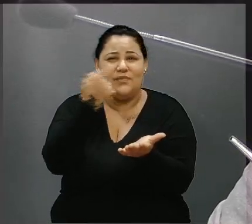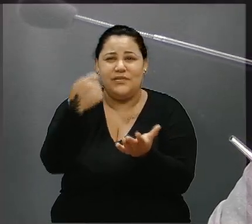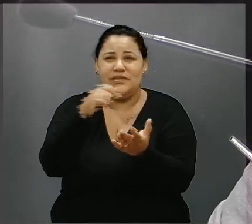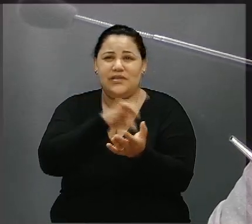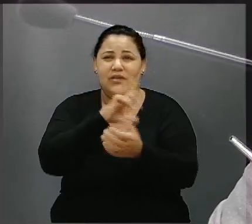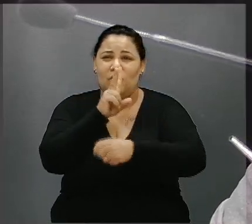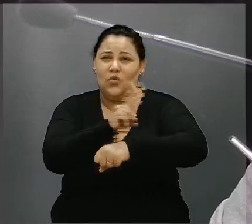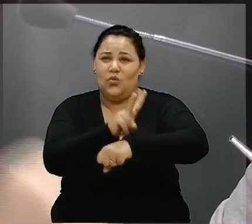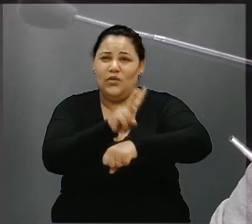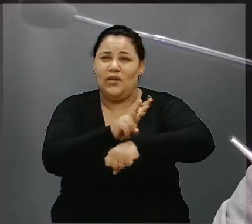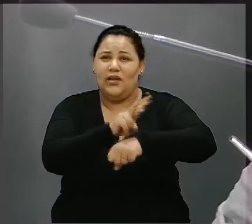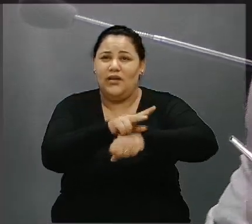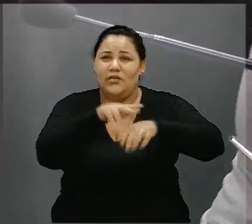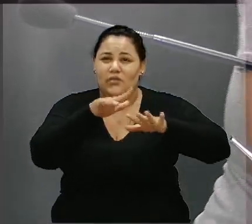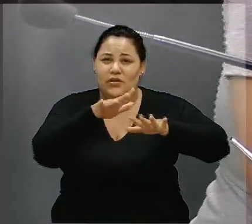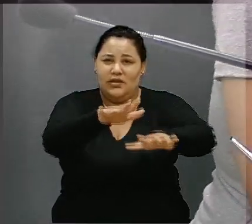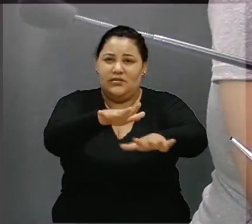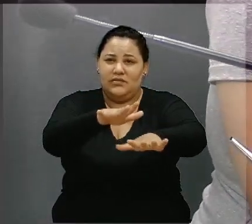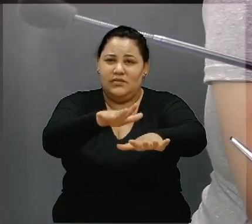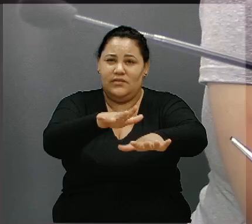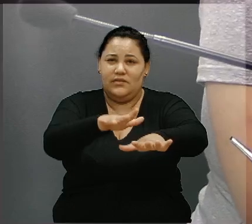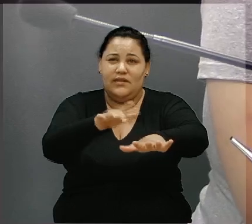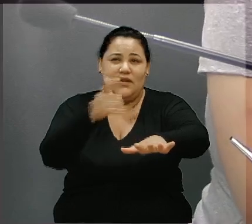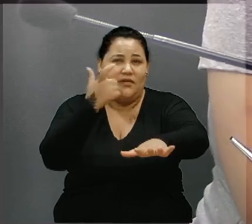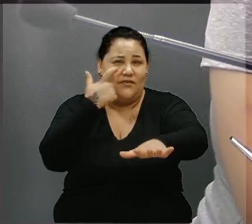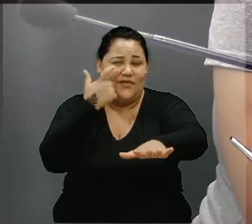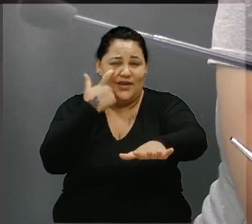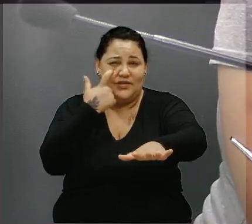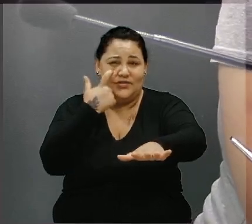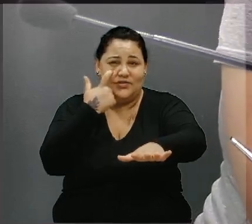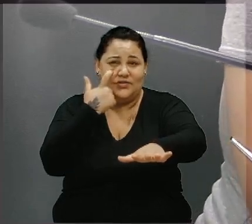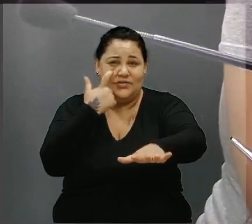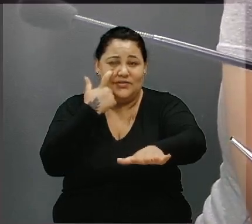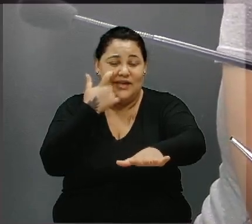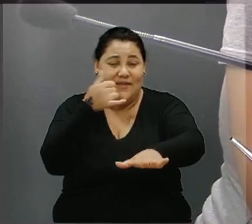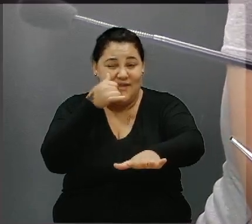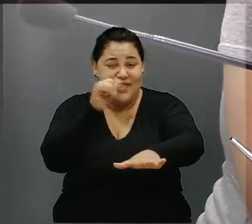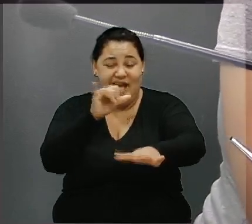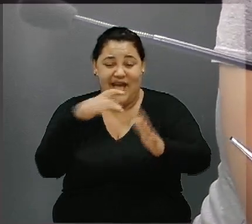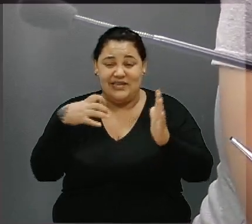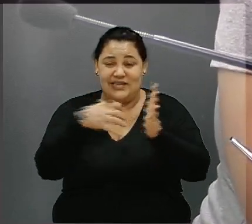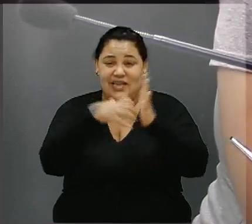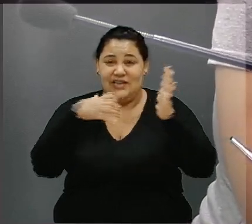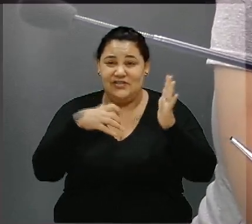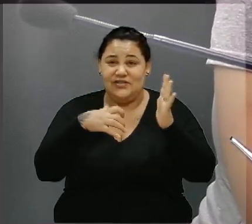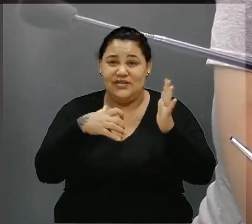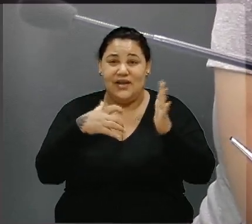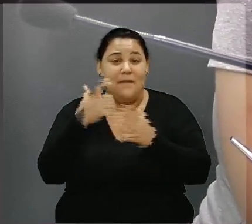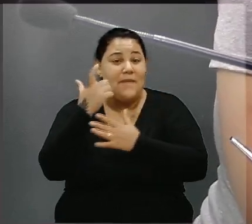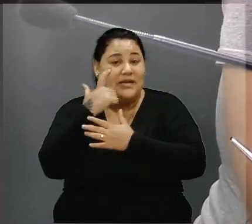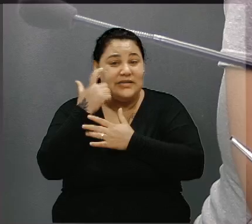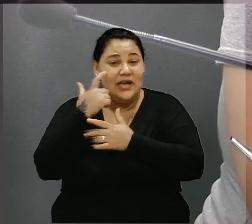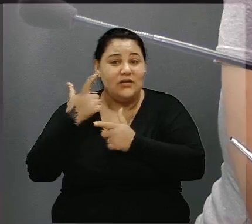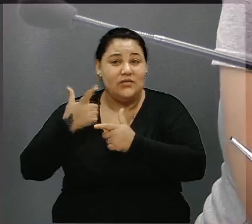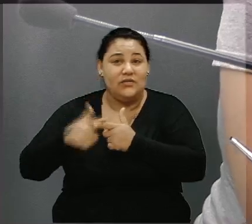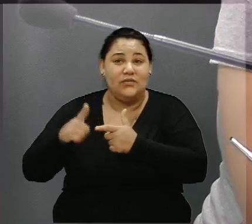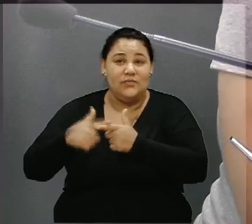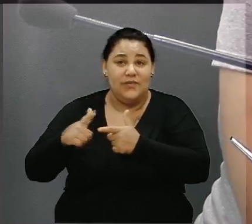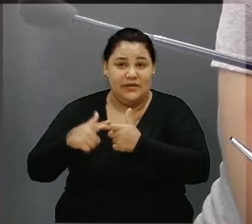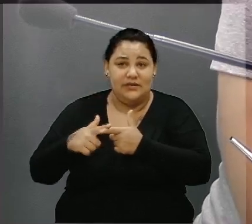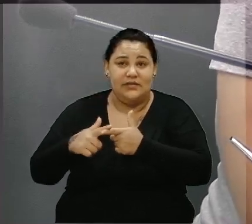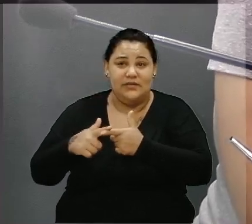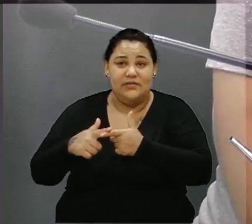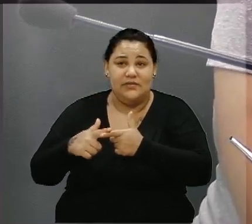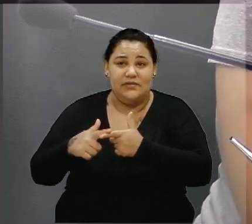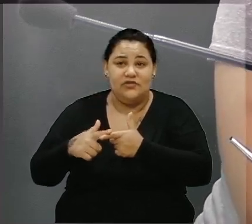essa questão do trânsito, porque vejo que ao invés de prevenir acidentes, ao invés de nós pensarmos nos problemas de fato, a gente está onerando mais